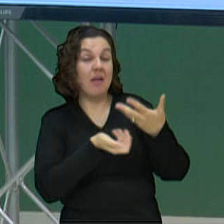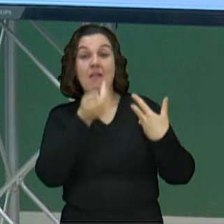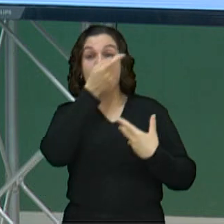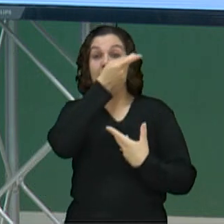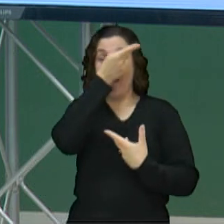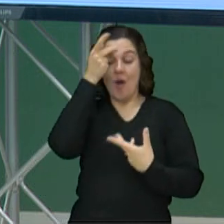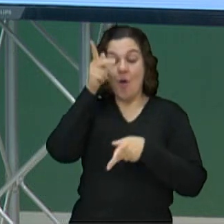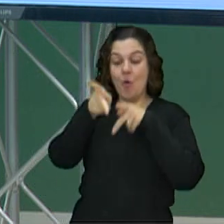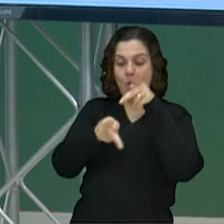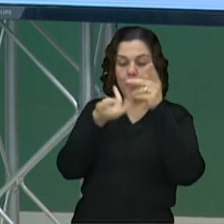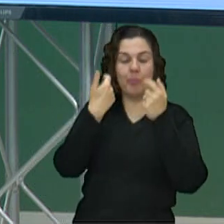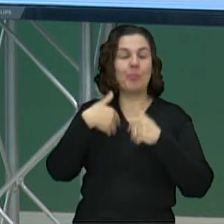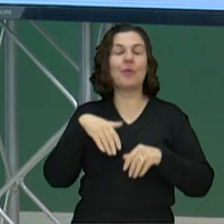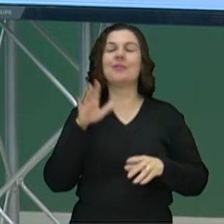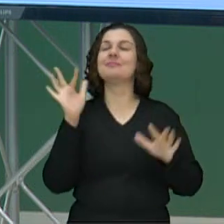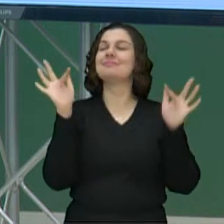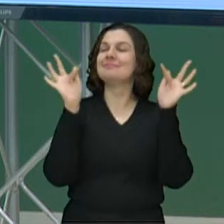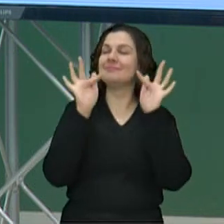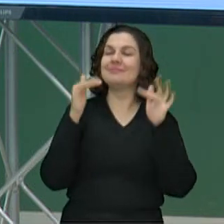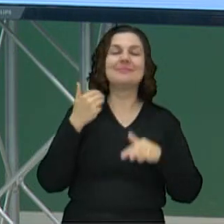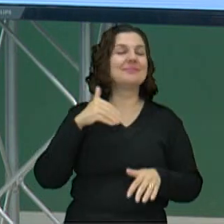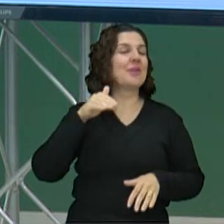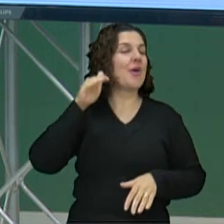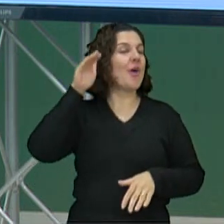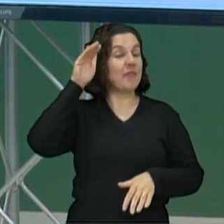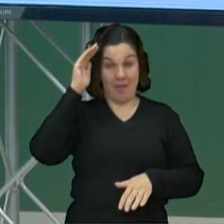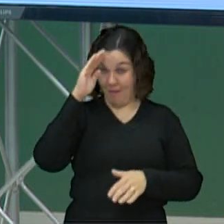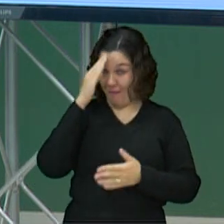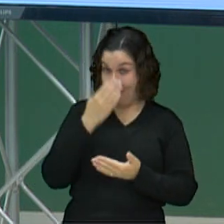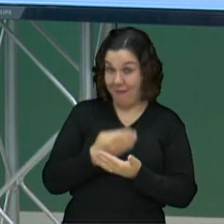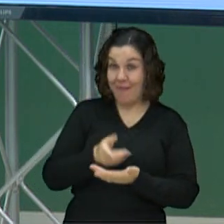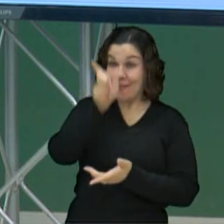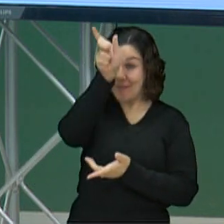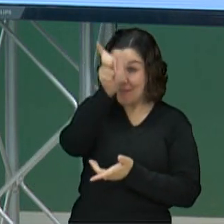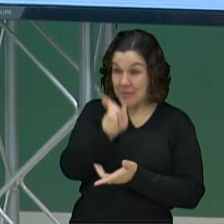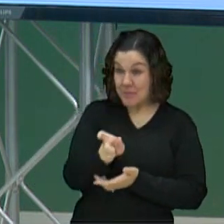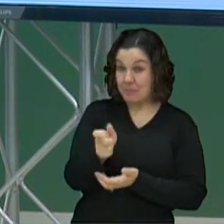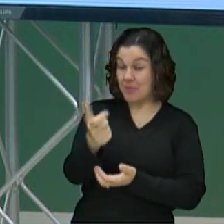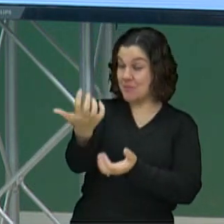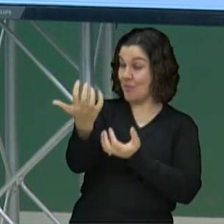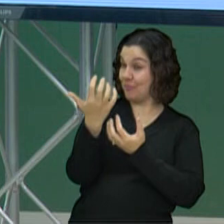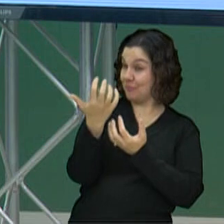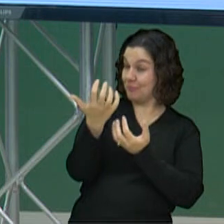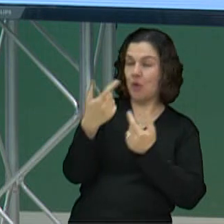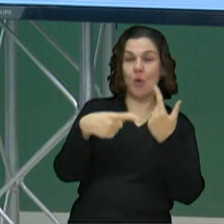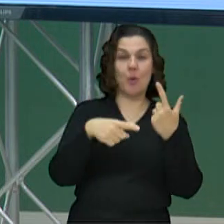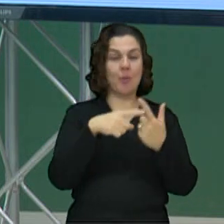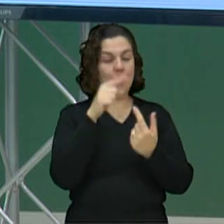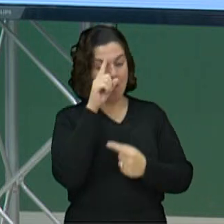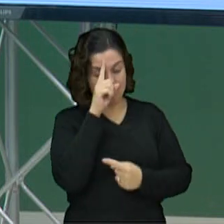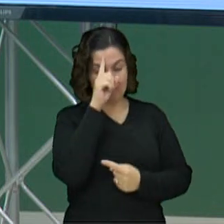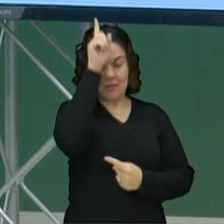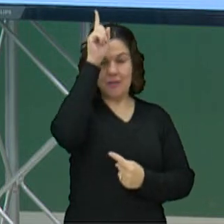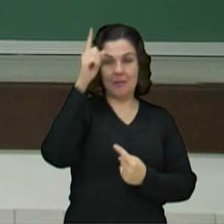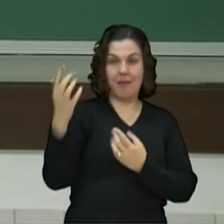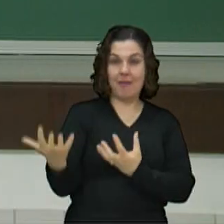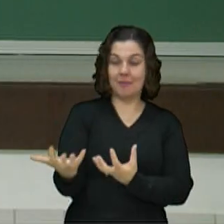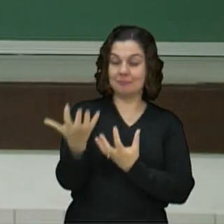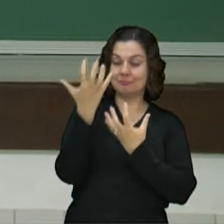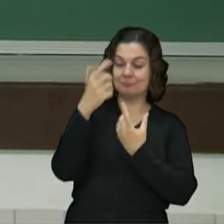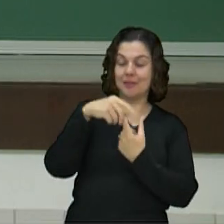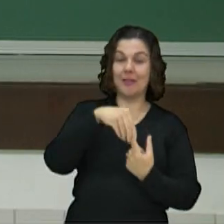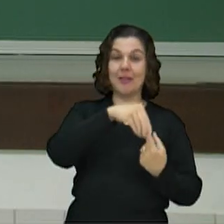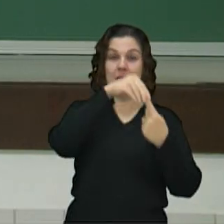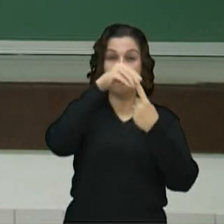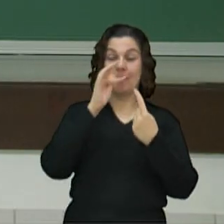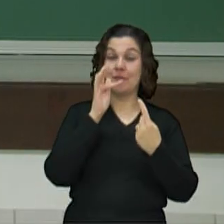população deve ouvir sempre aquele líder e acreditar no que aquele líder diz, porque as ideias do líder são as ideias que vão